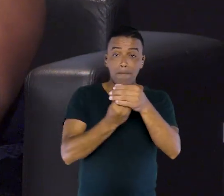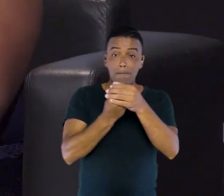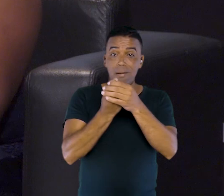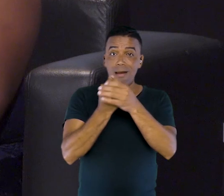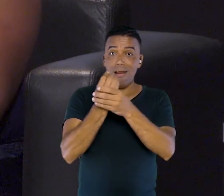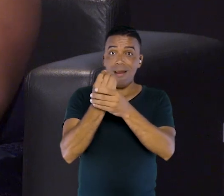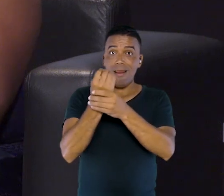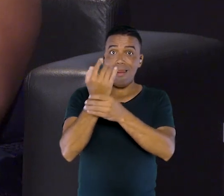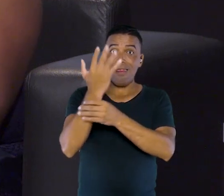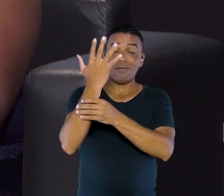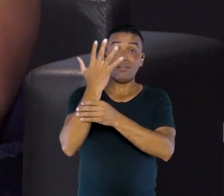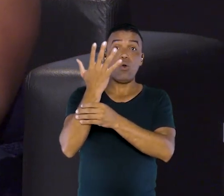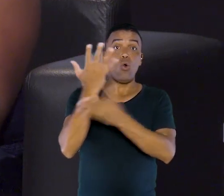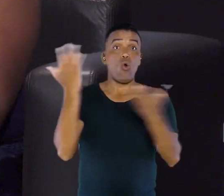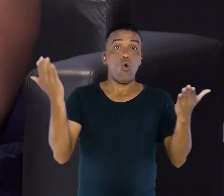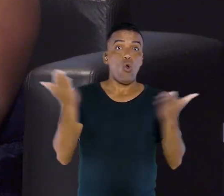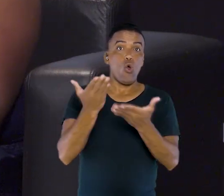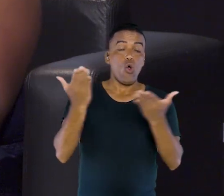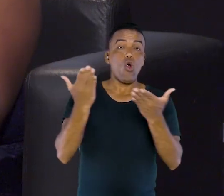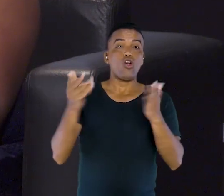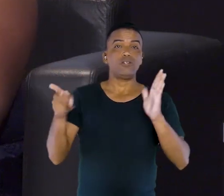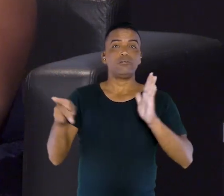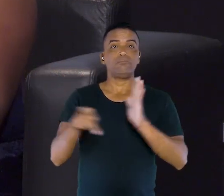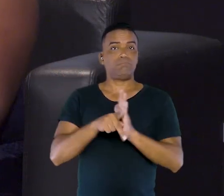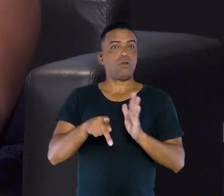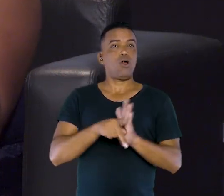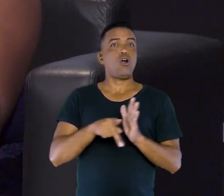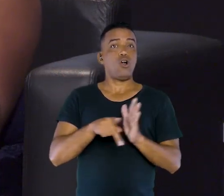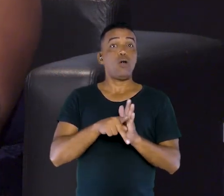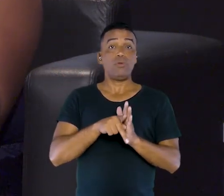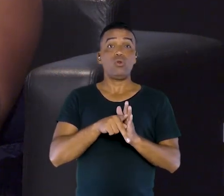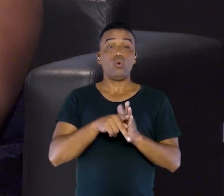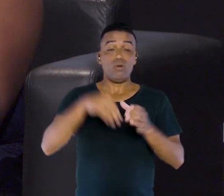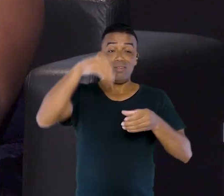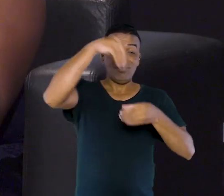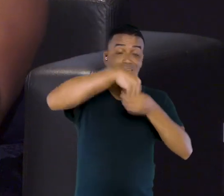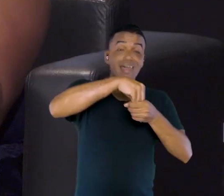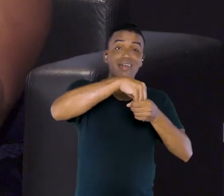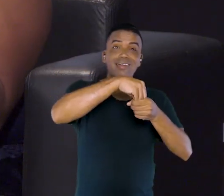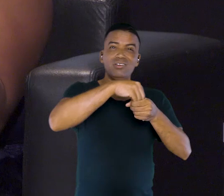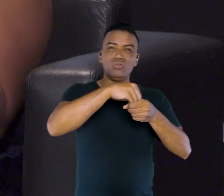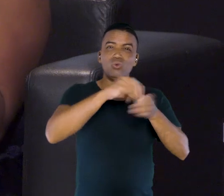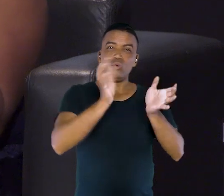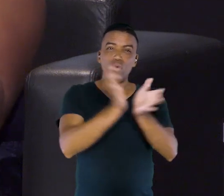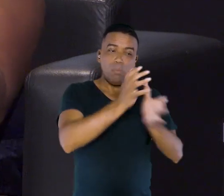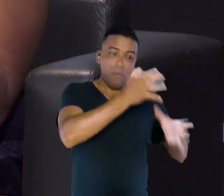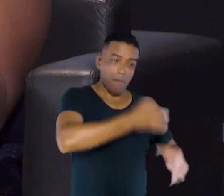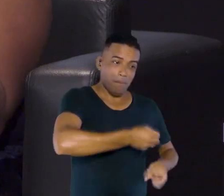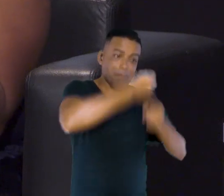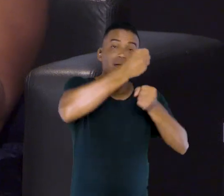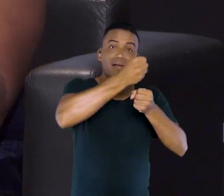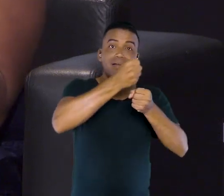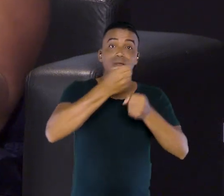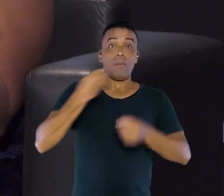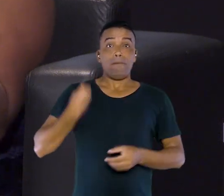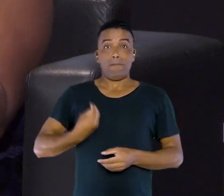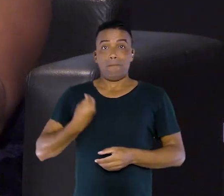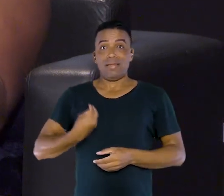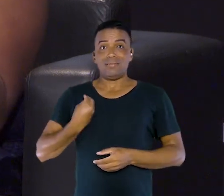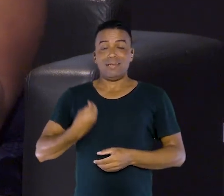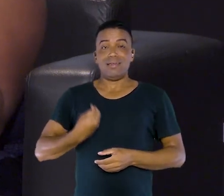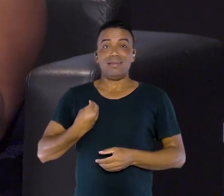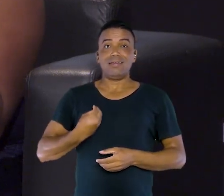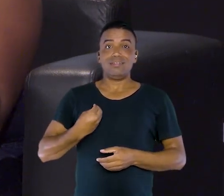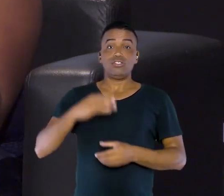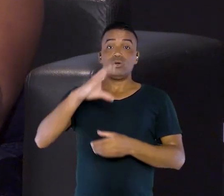tão importante? E ela se torna hoje o calcanhar ainda das manivas, né? E como ela está hoje presente no vento,